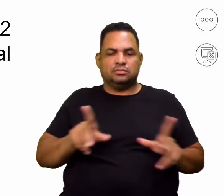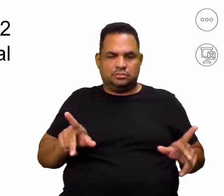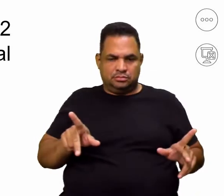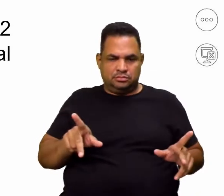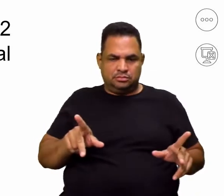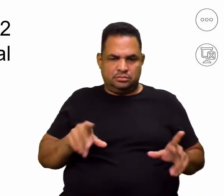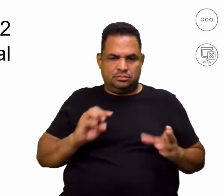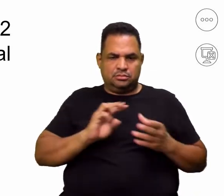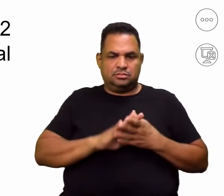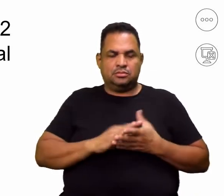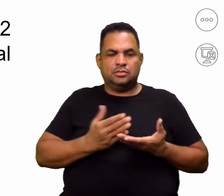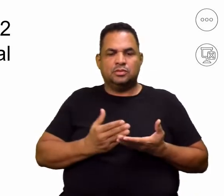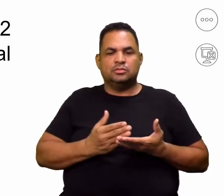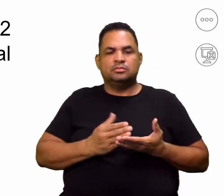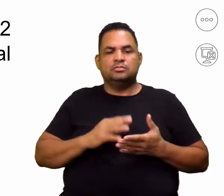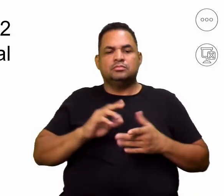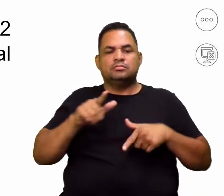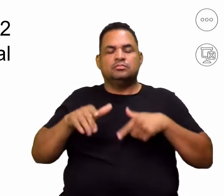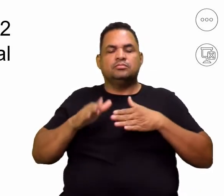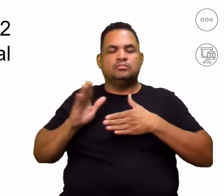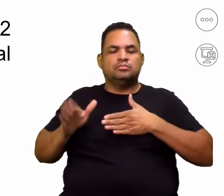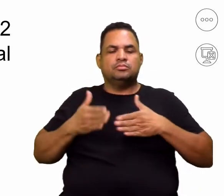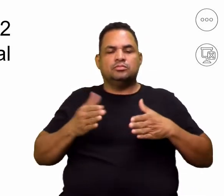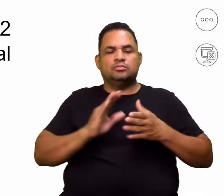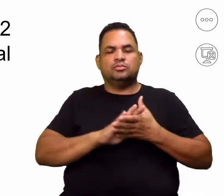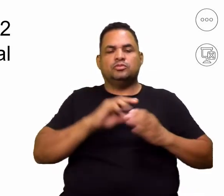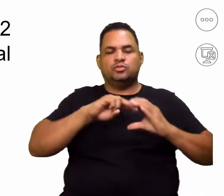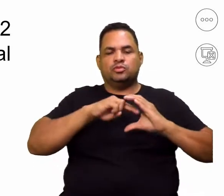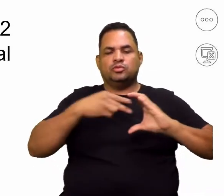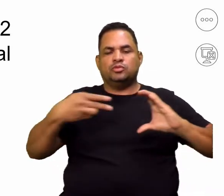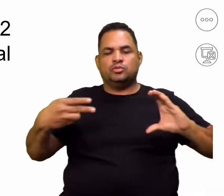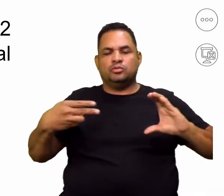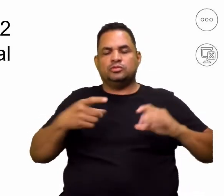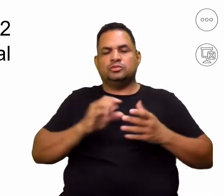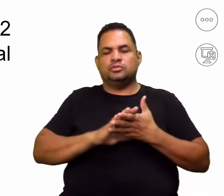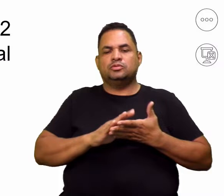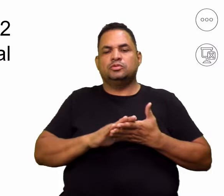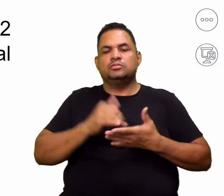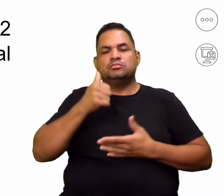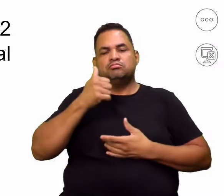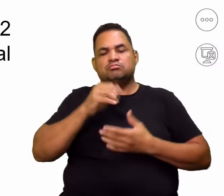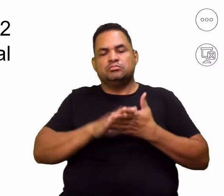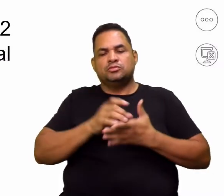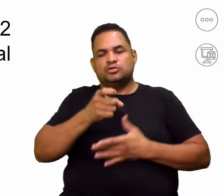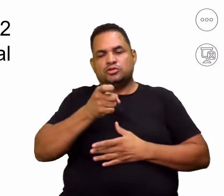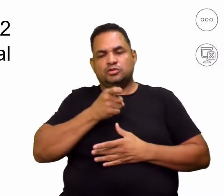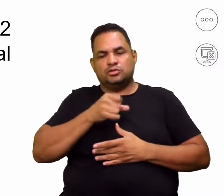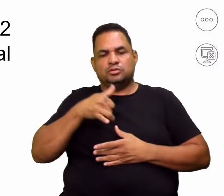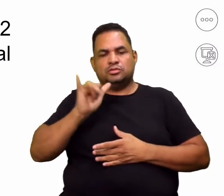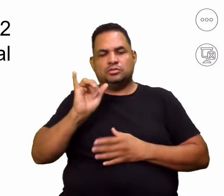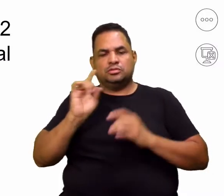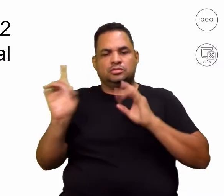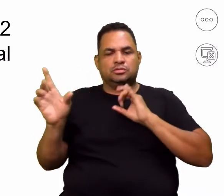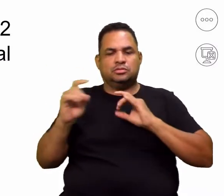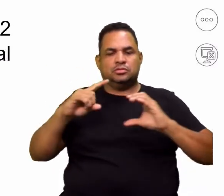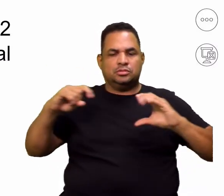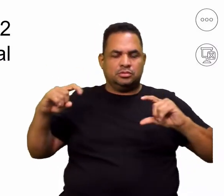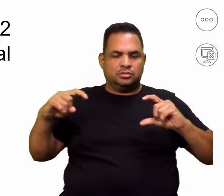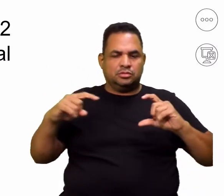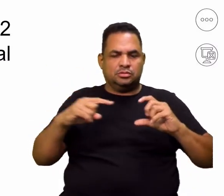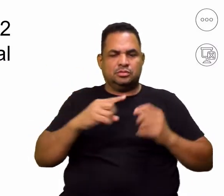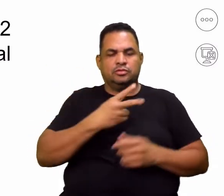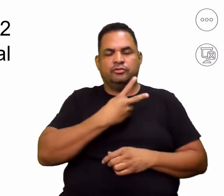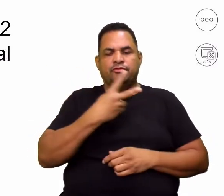diferentes, tá? Produzem cromossomos sexuais X e Y, ou seja, em cada espermatozoide,